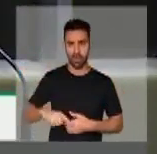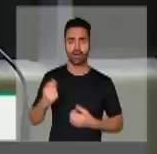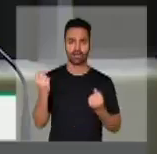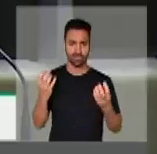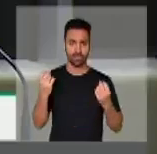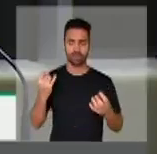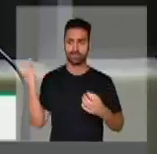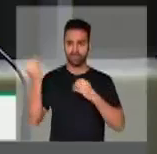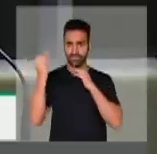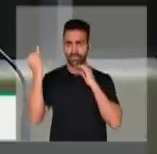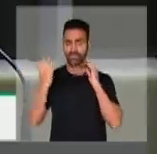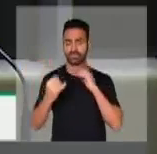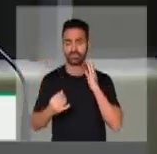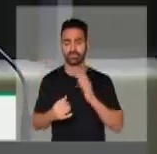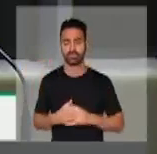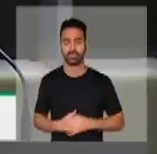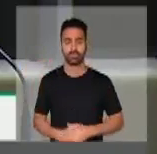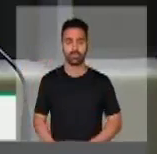Eu vou concluir,